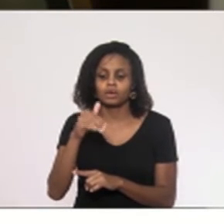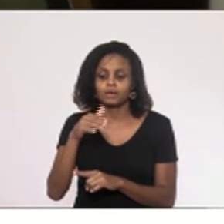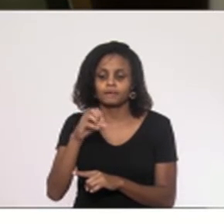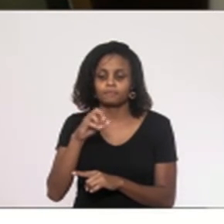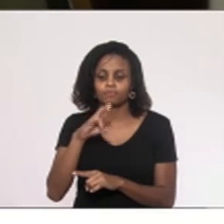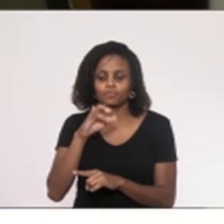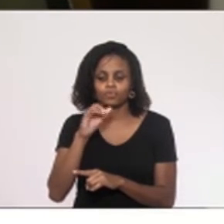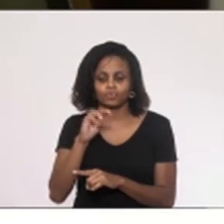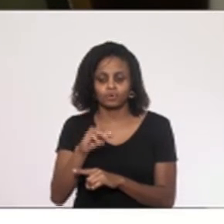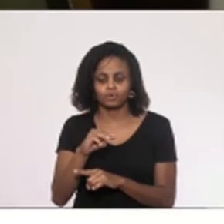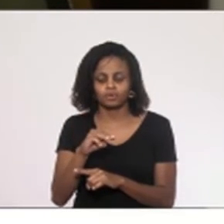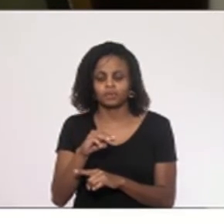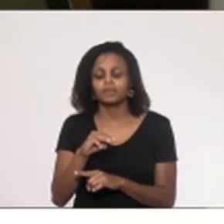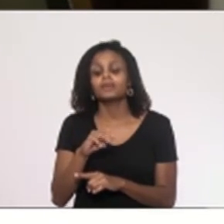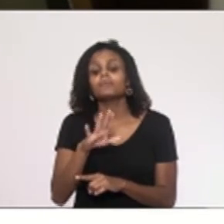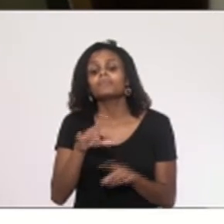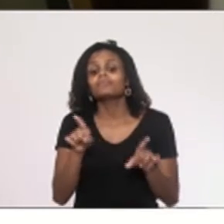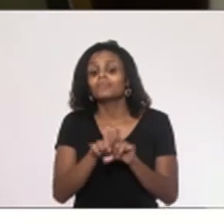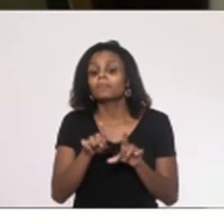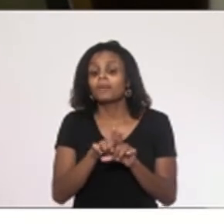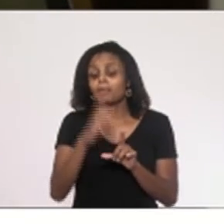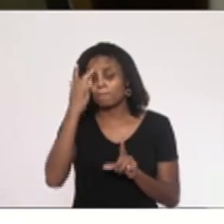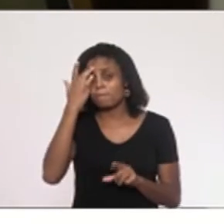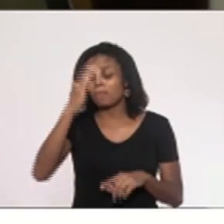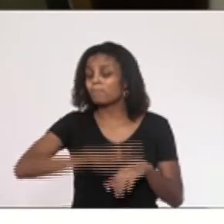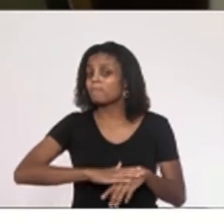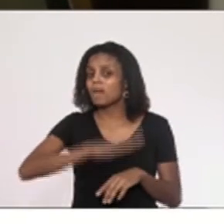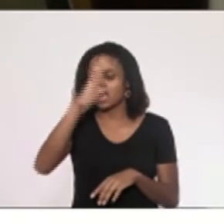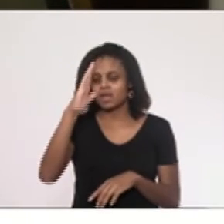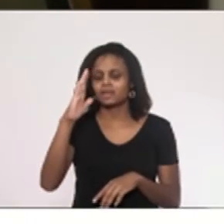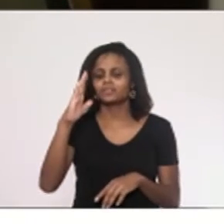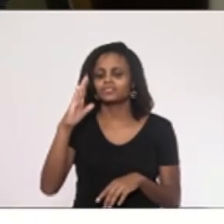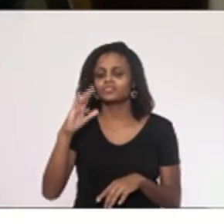E guarda mais razoabilidade